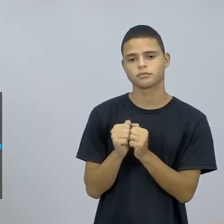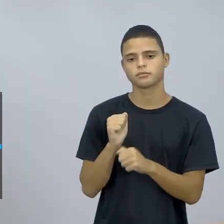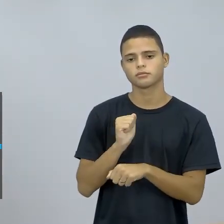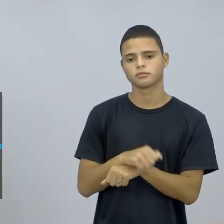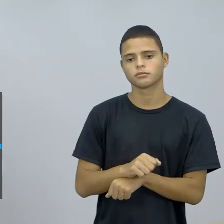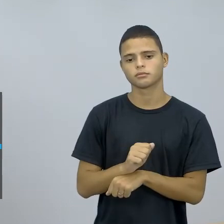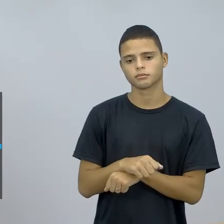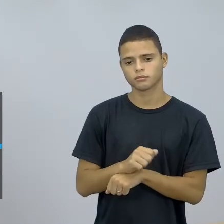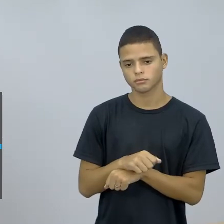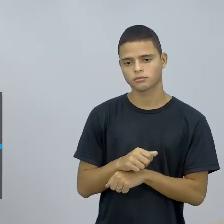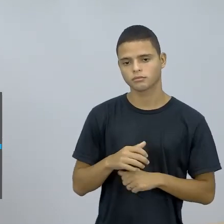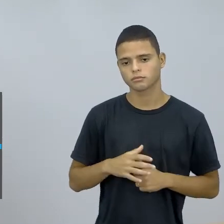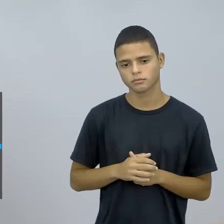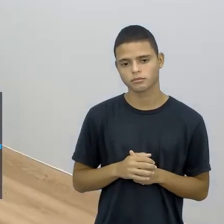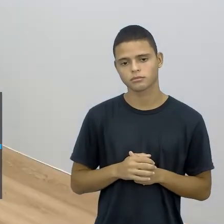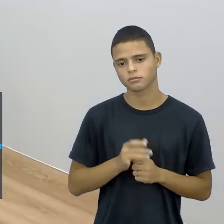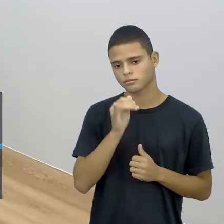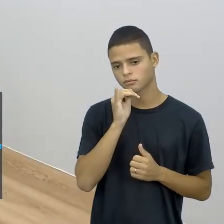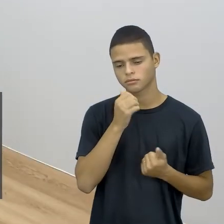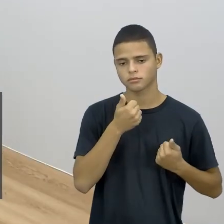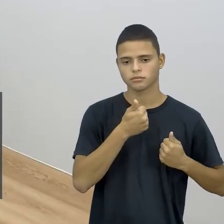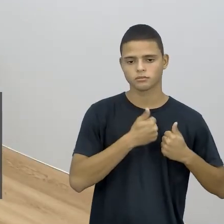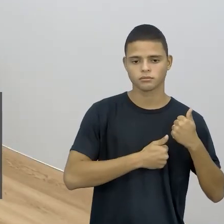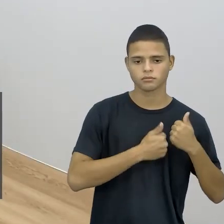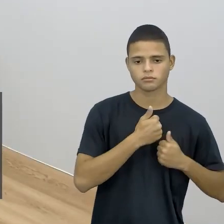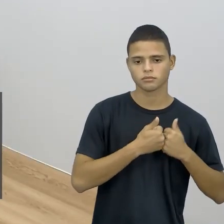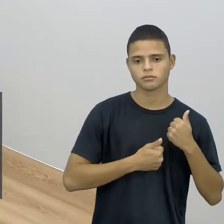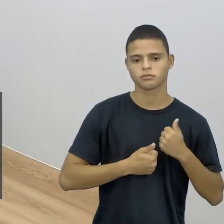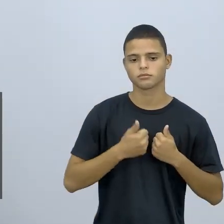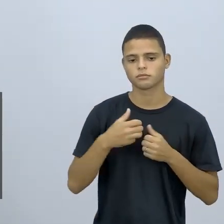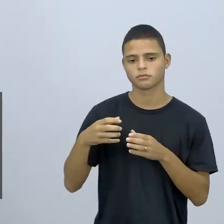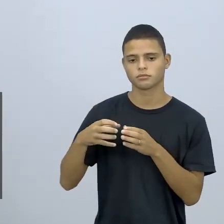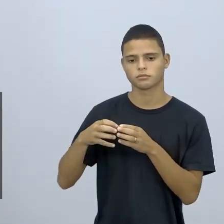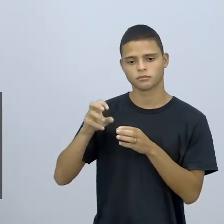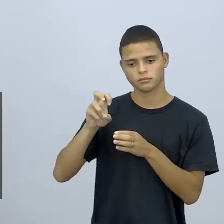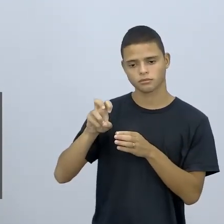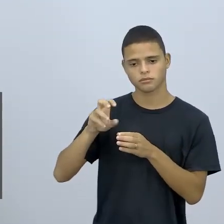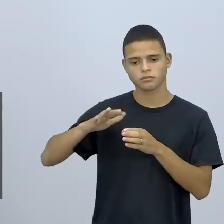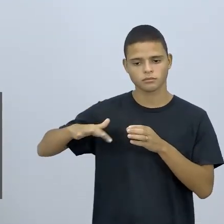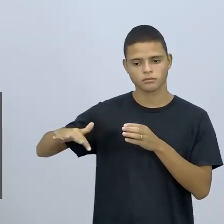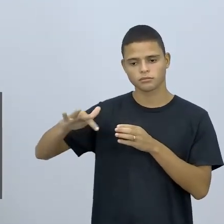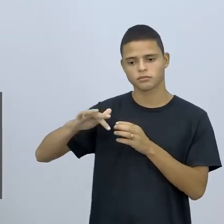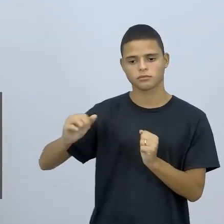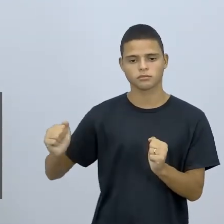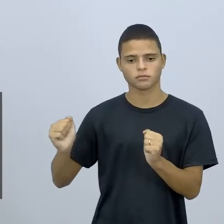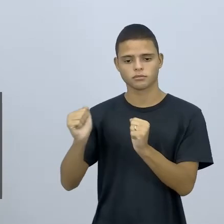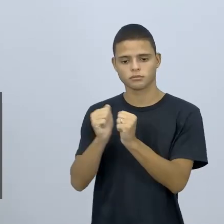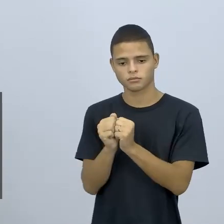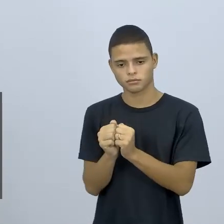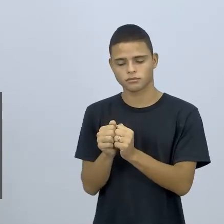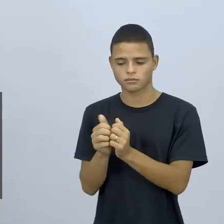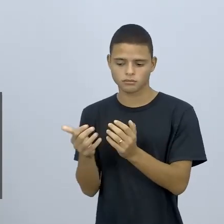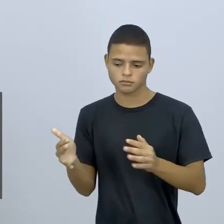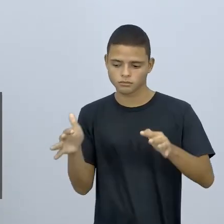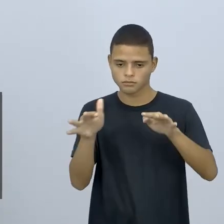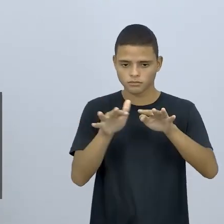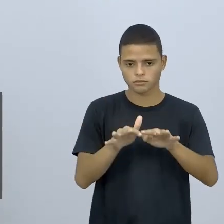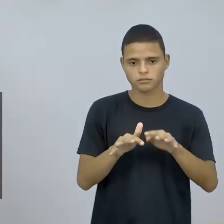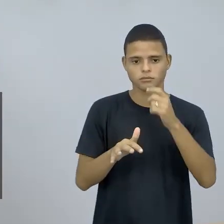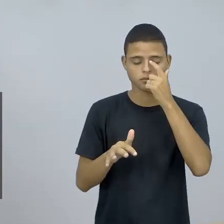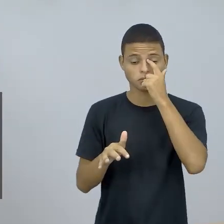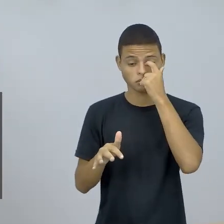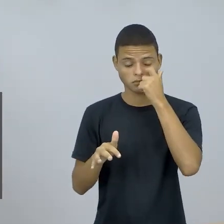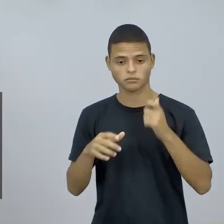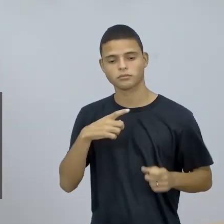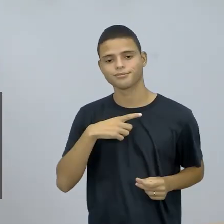vem no jogo dele. Esse futebol de 5, ele é inversão mesmo, é todo mundo se colocando ali por igualdade, os olhos vendados. E tem o